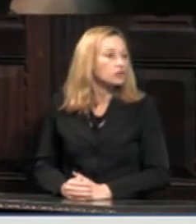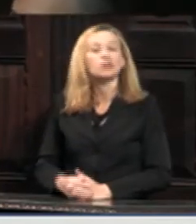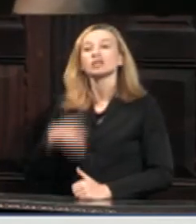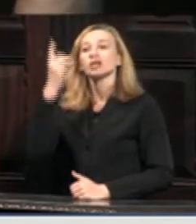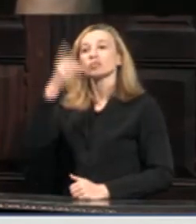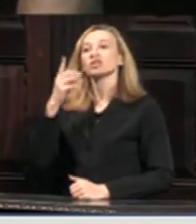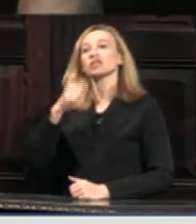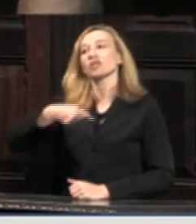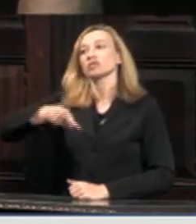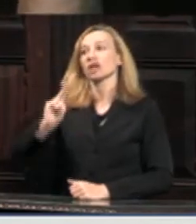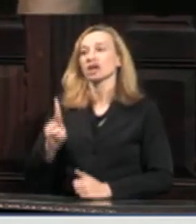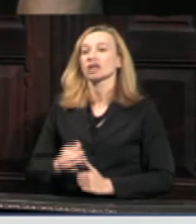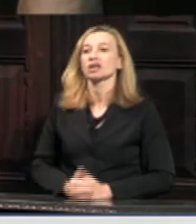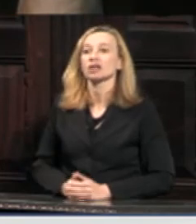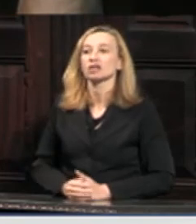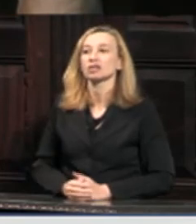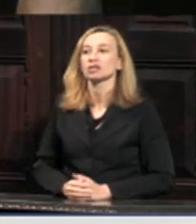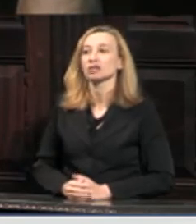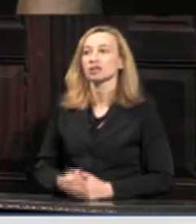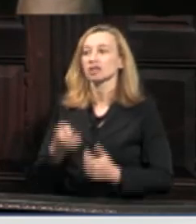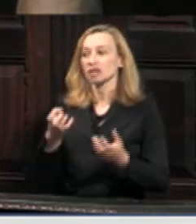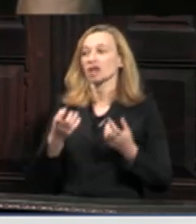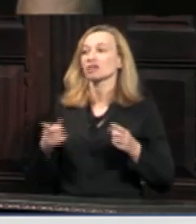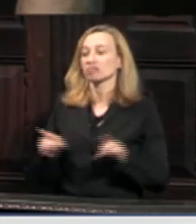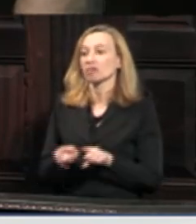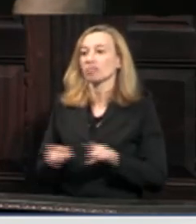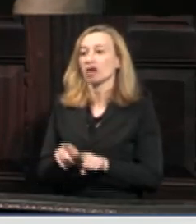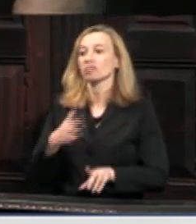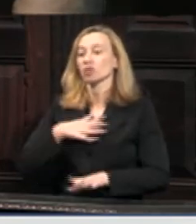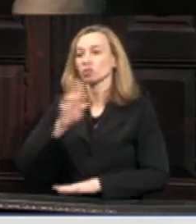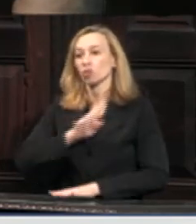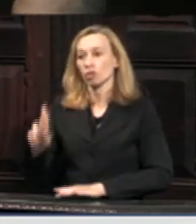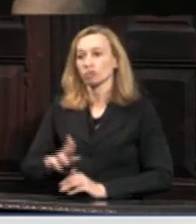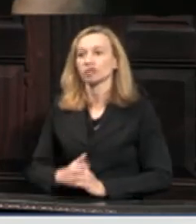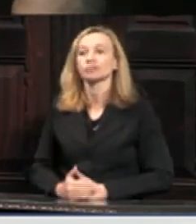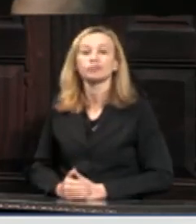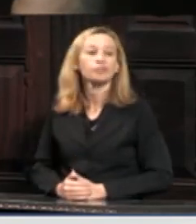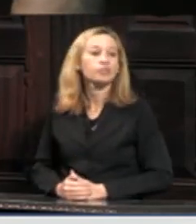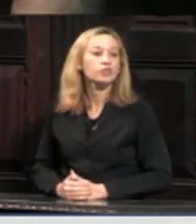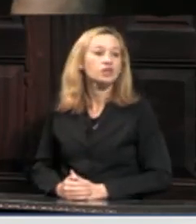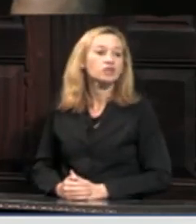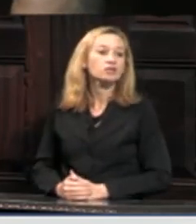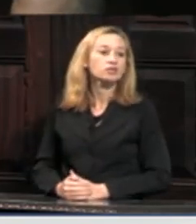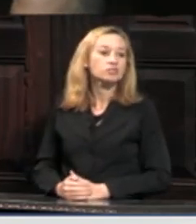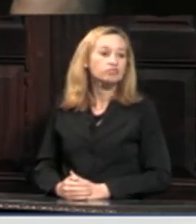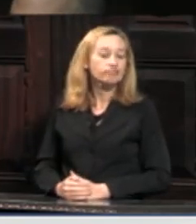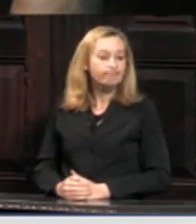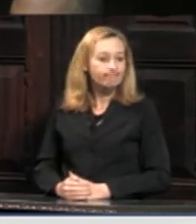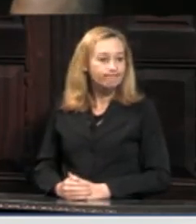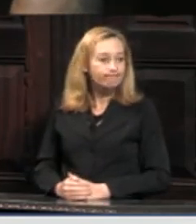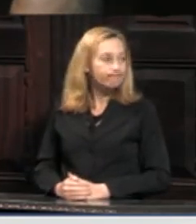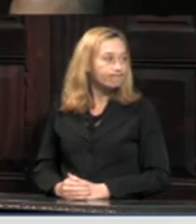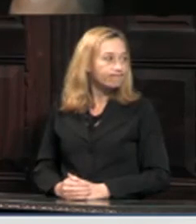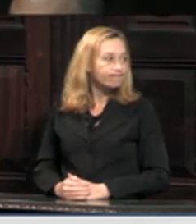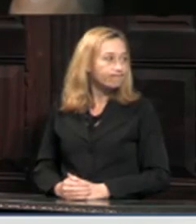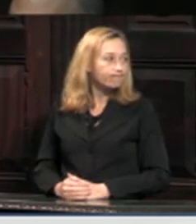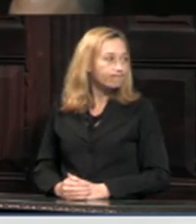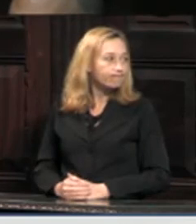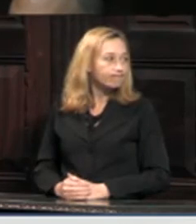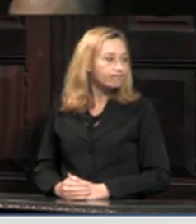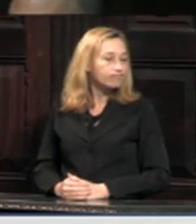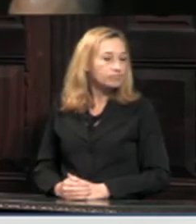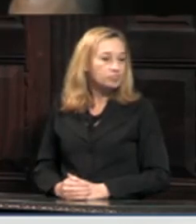Deputado Valdec, quero também, em meu nome, me solidarizar com